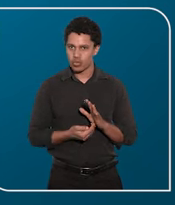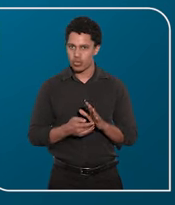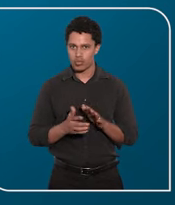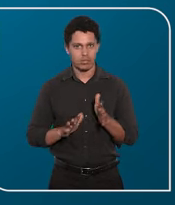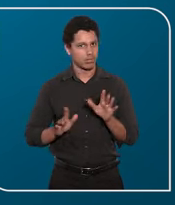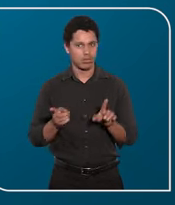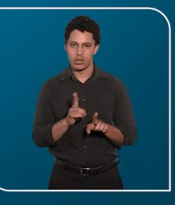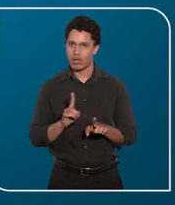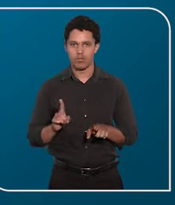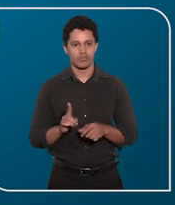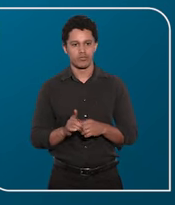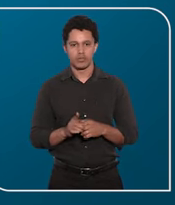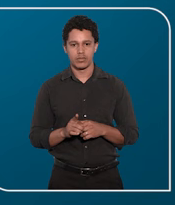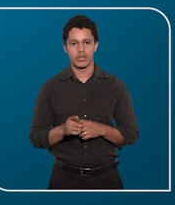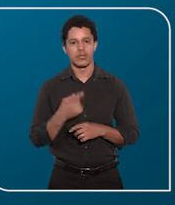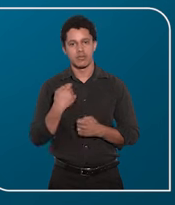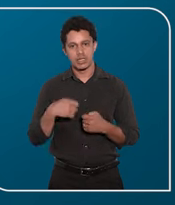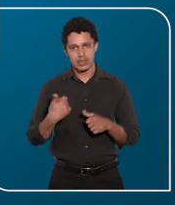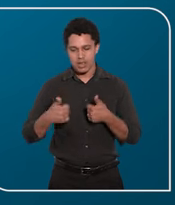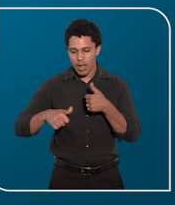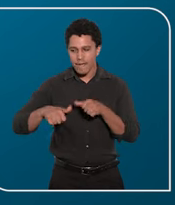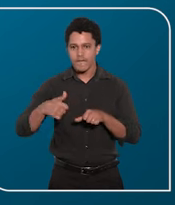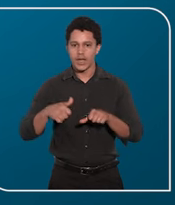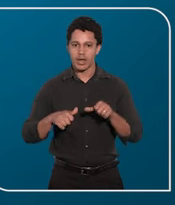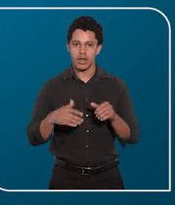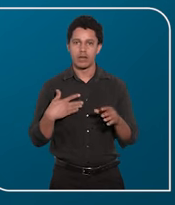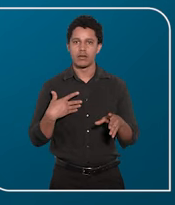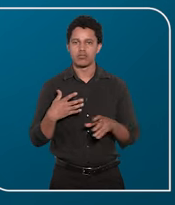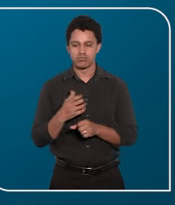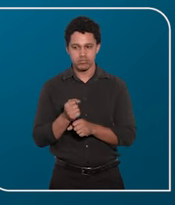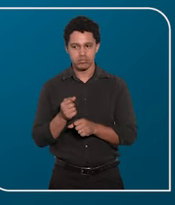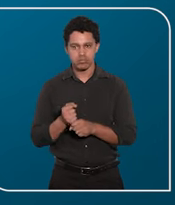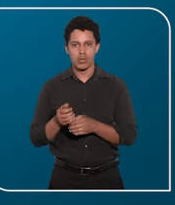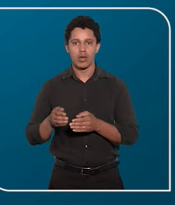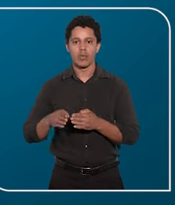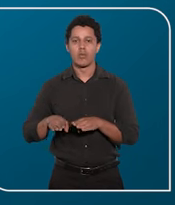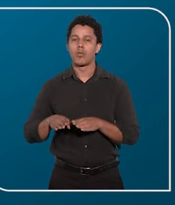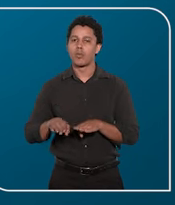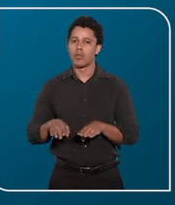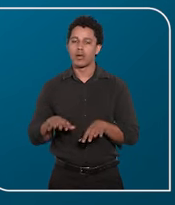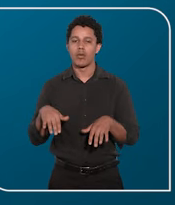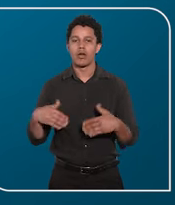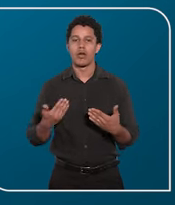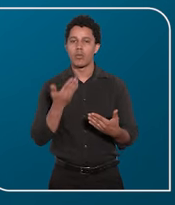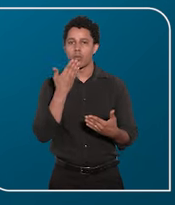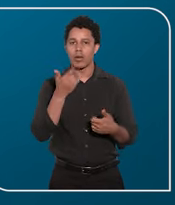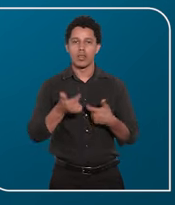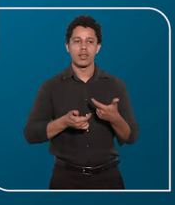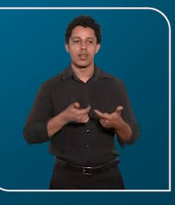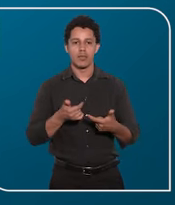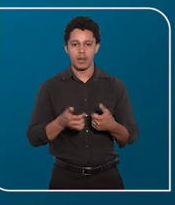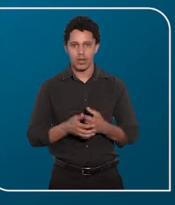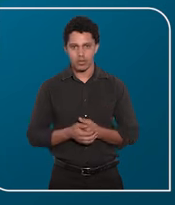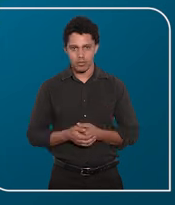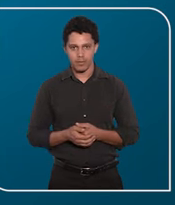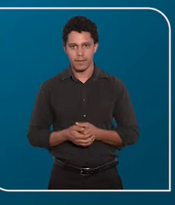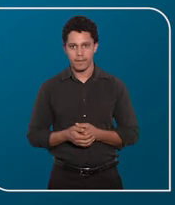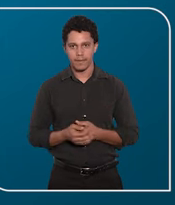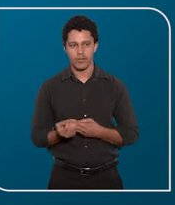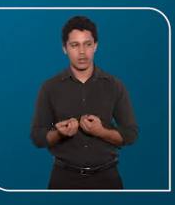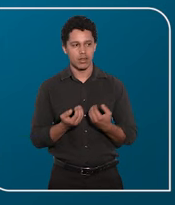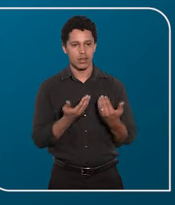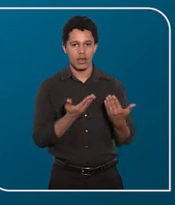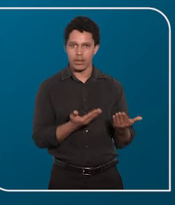alguma. Ah, vai ter que ser analisado, medido, o que foi, que tipo de serviço foi oferecido,